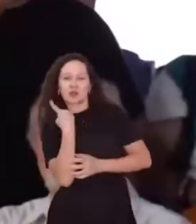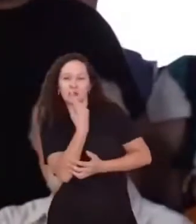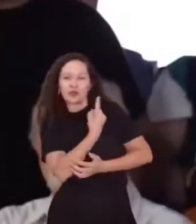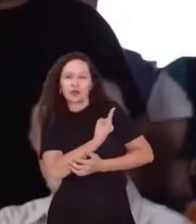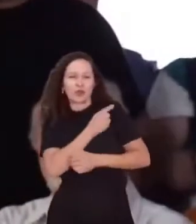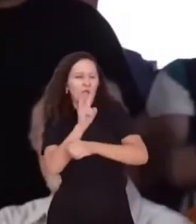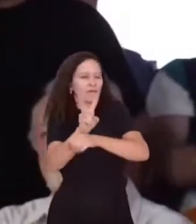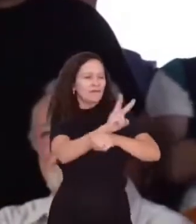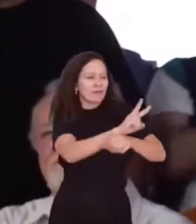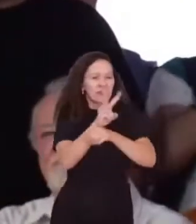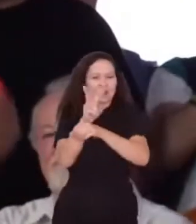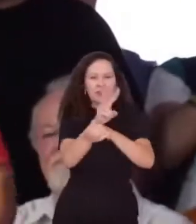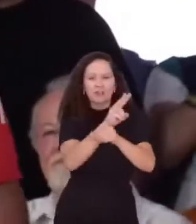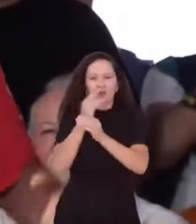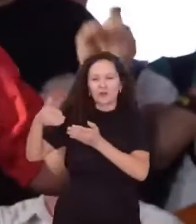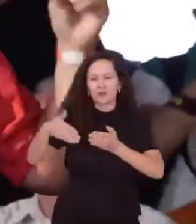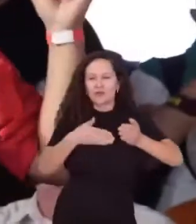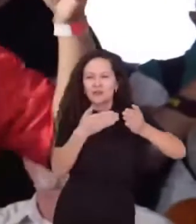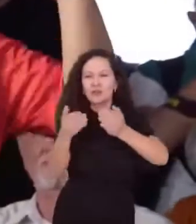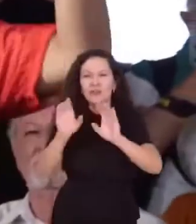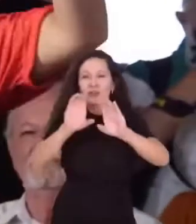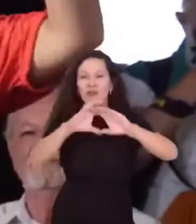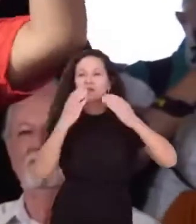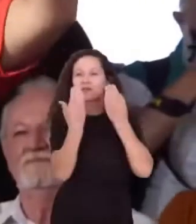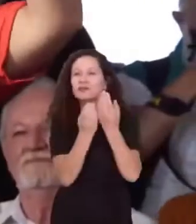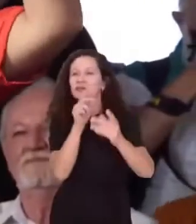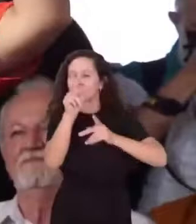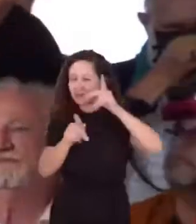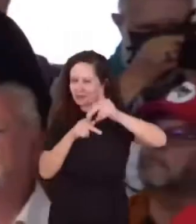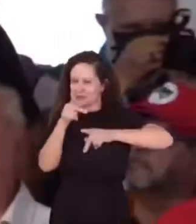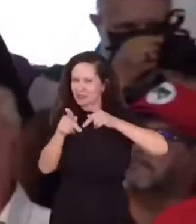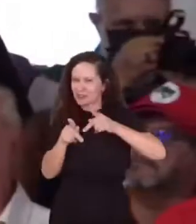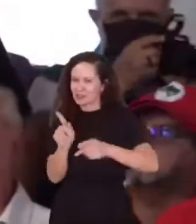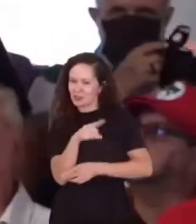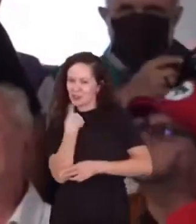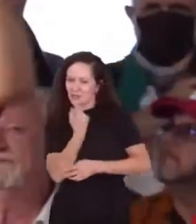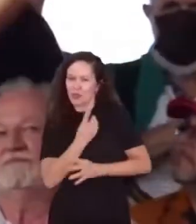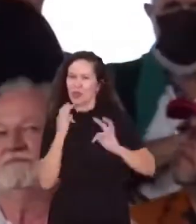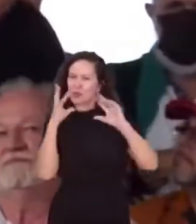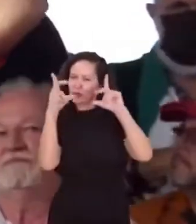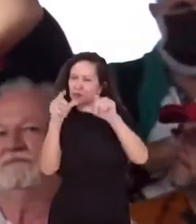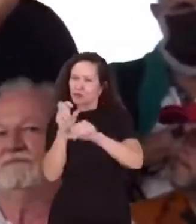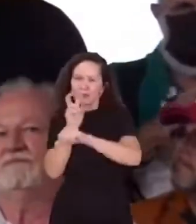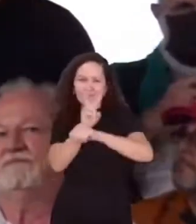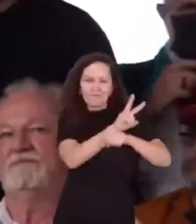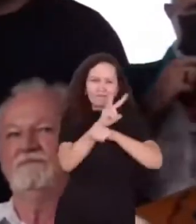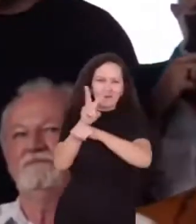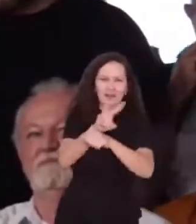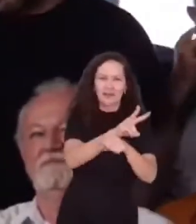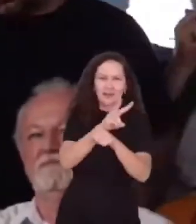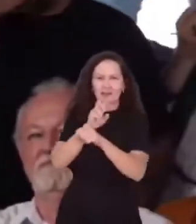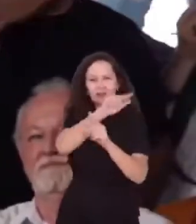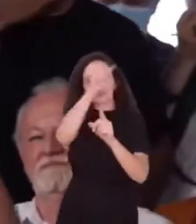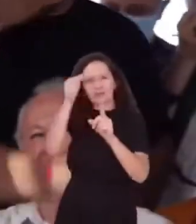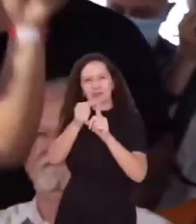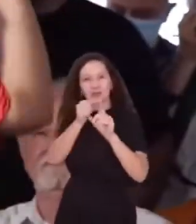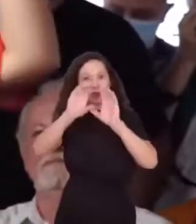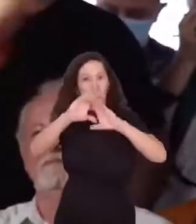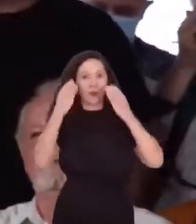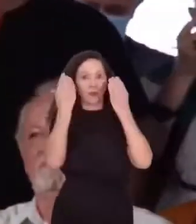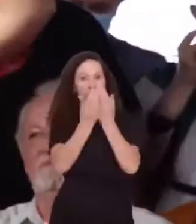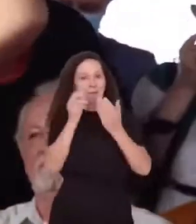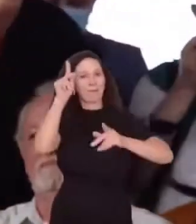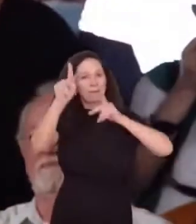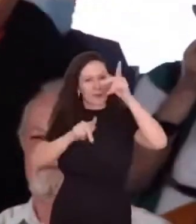Rumo aos comitês populares. Somos todos e todas vigília rumo aos comitês populares.